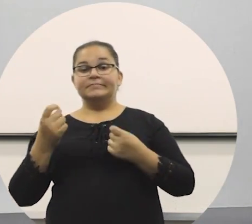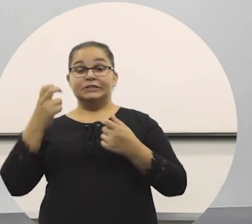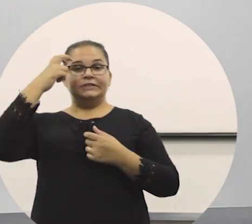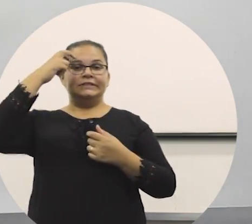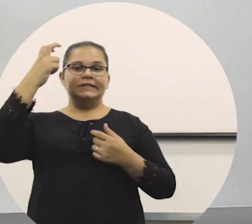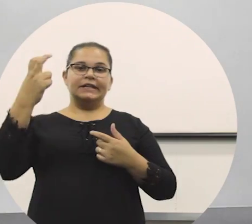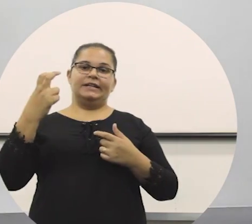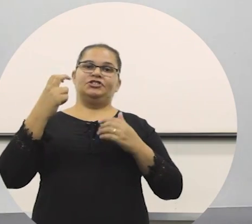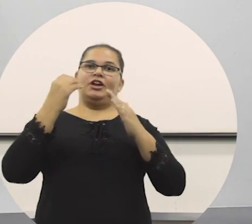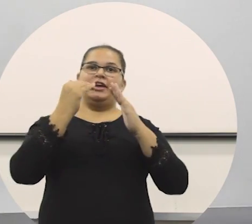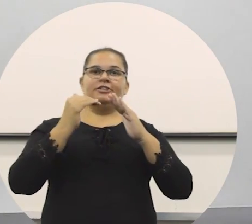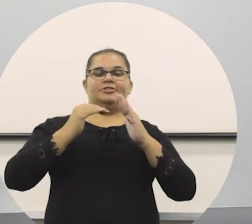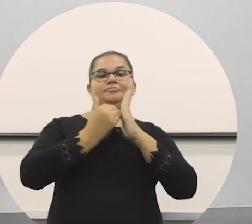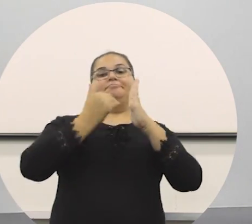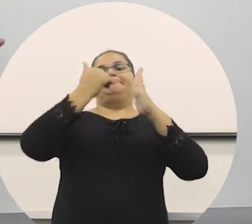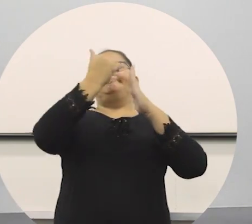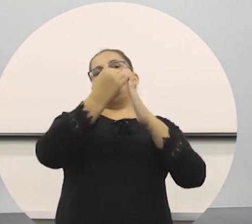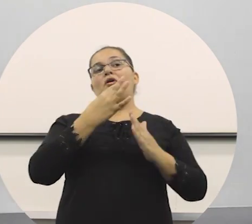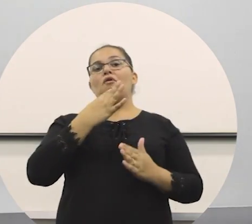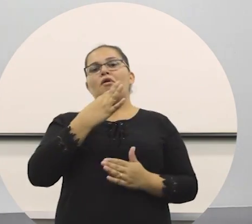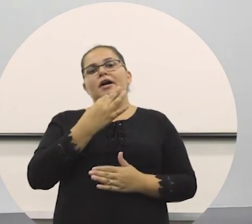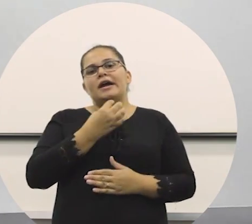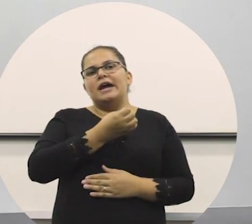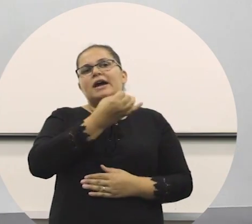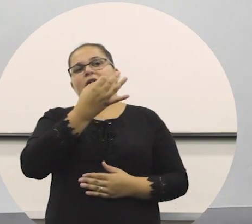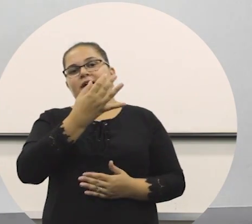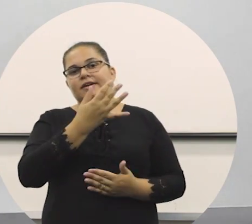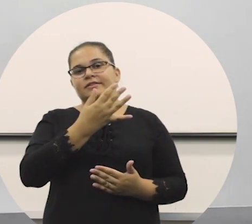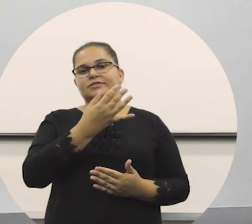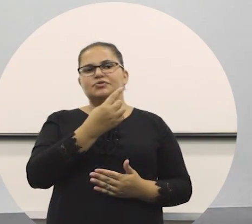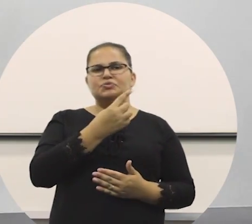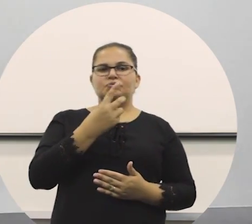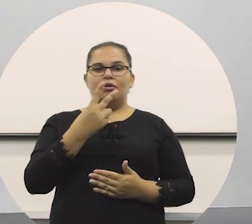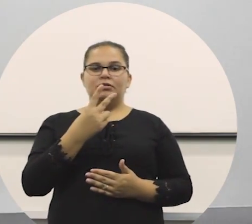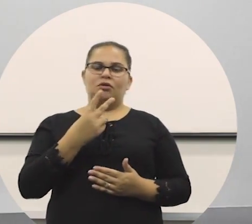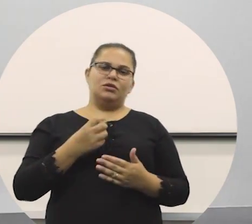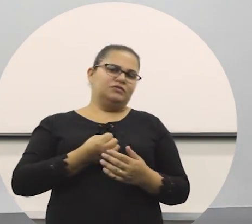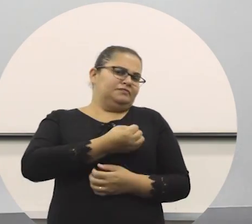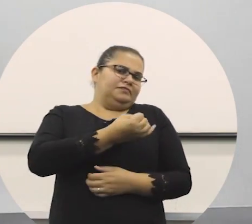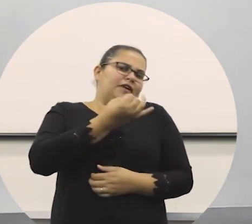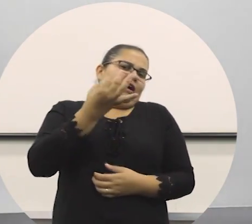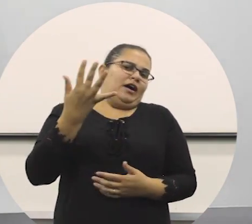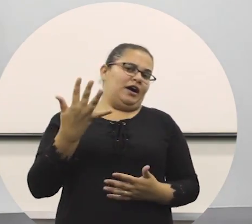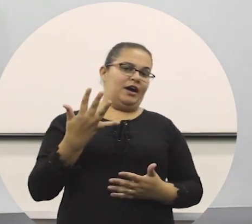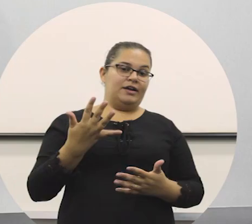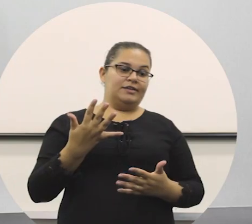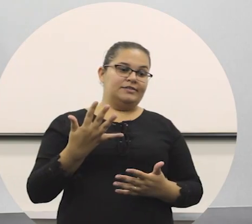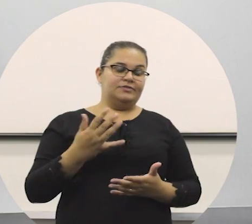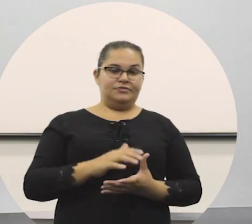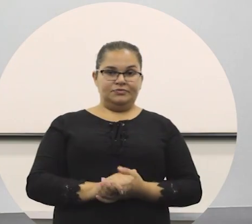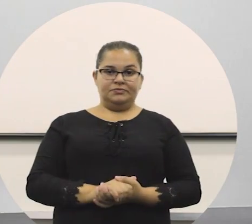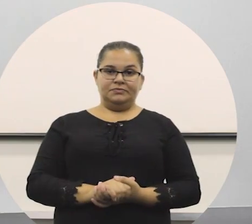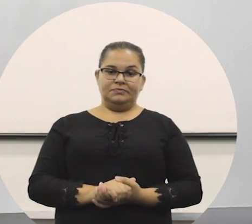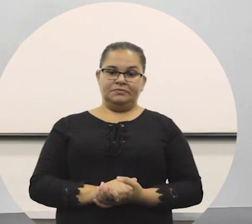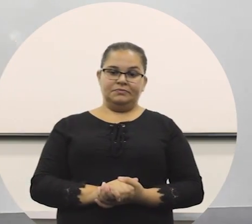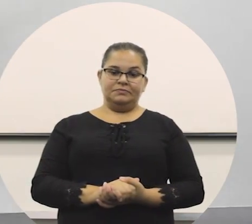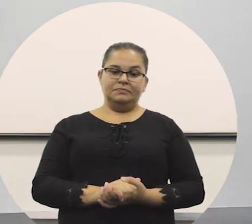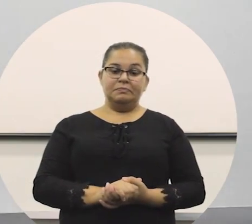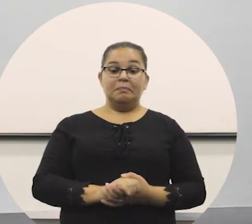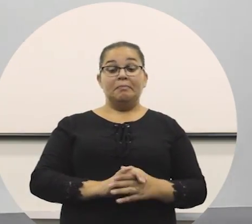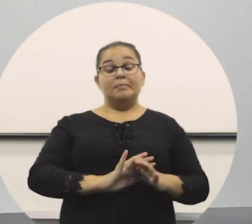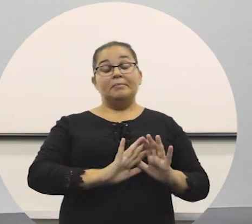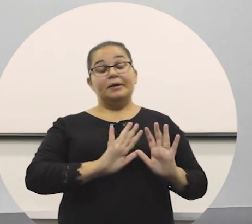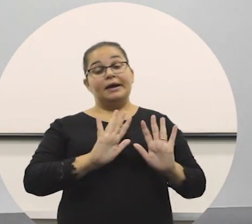média. Existem casos, conheço também muitos. Não conheço um ou dois, conheço vários surdos que escrevem muito bem e não são oralizados.